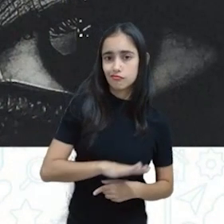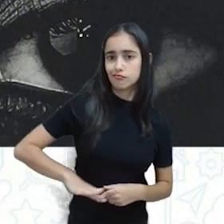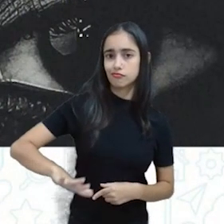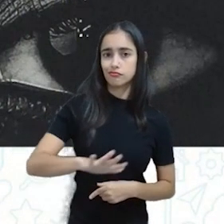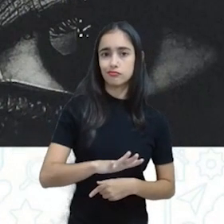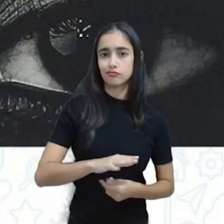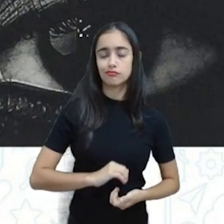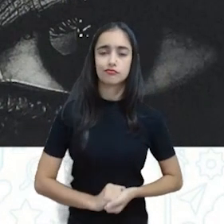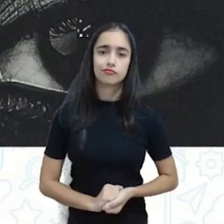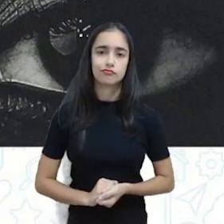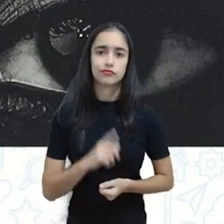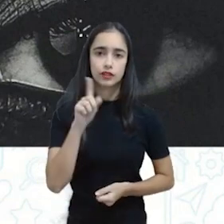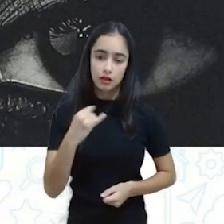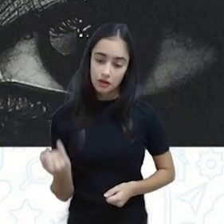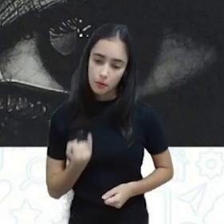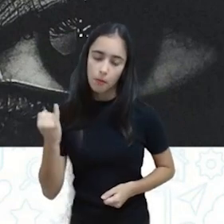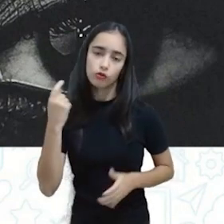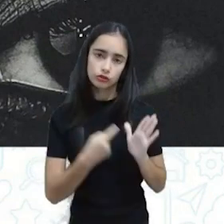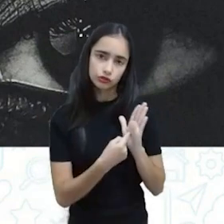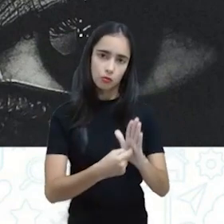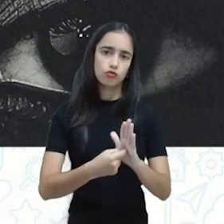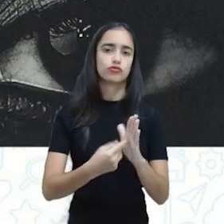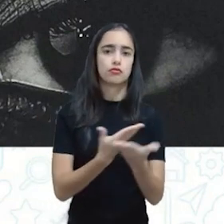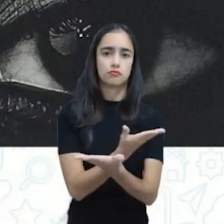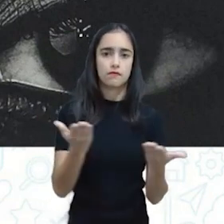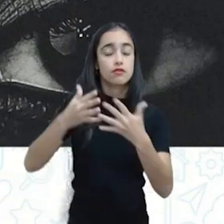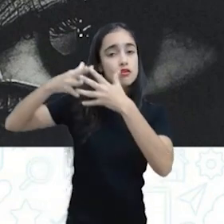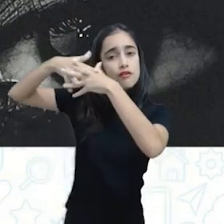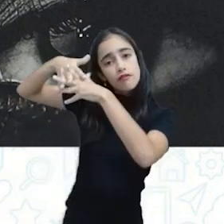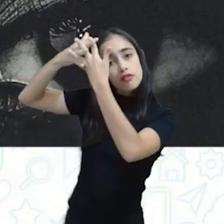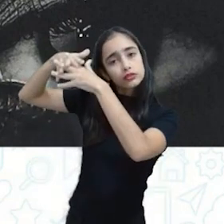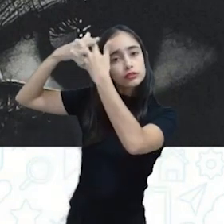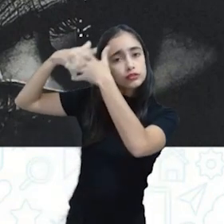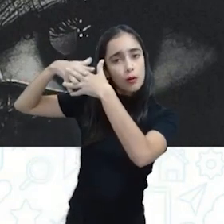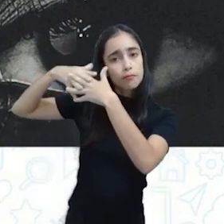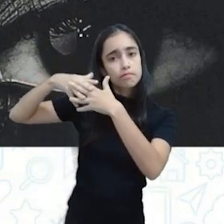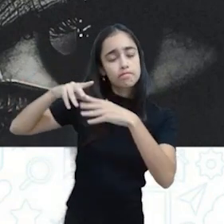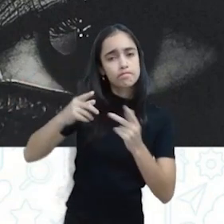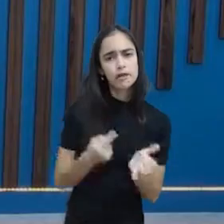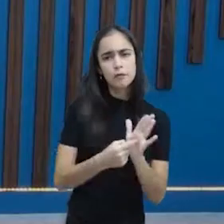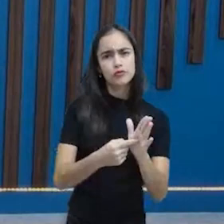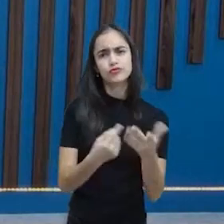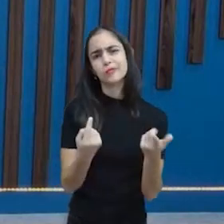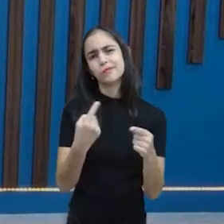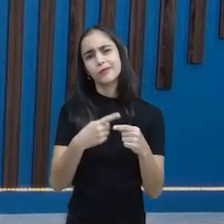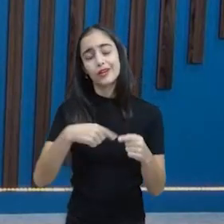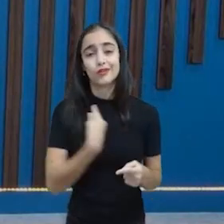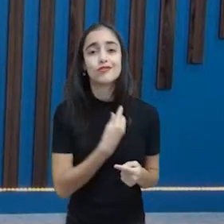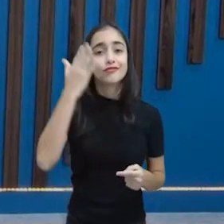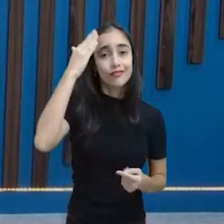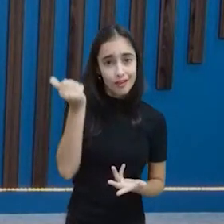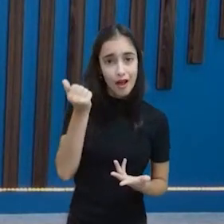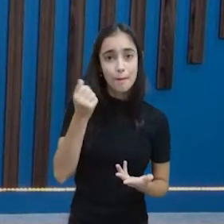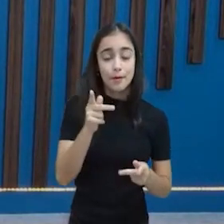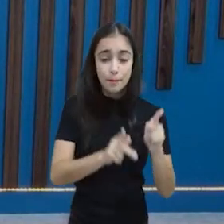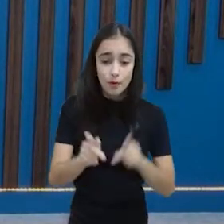gente traga essa reflexão, porque a gente sabe, né, que essa população, ela